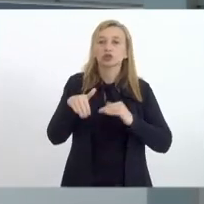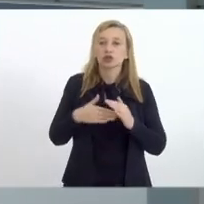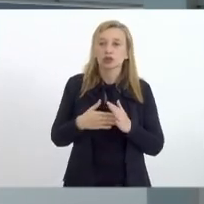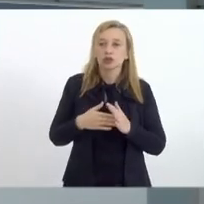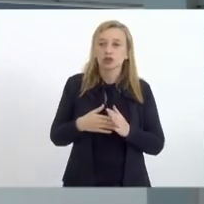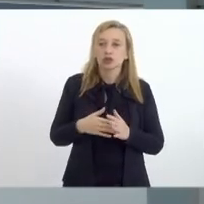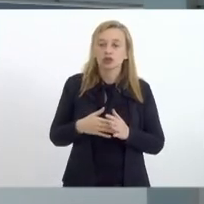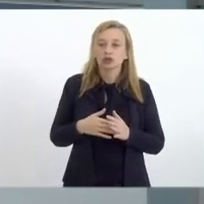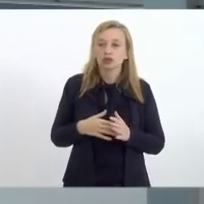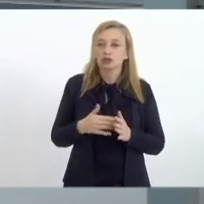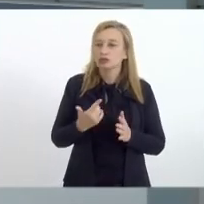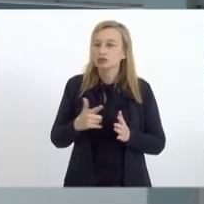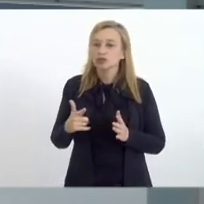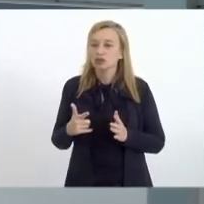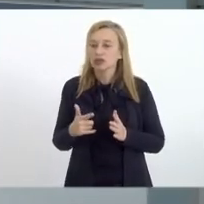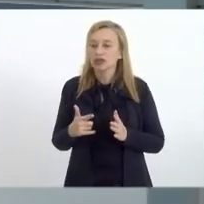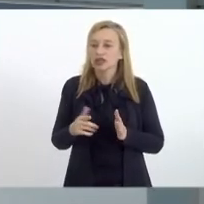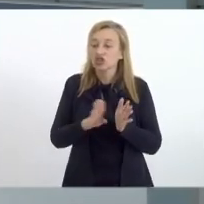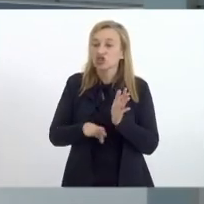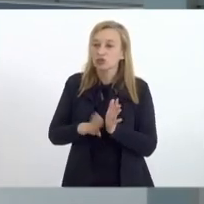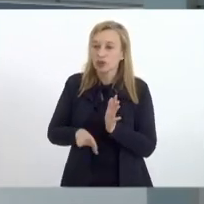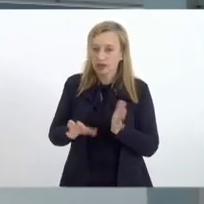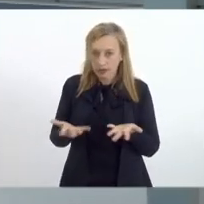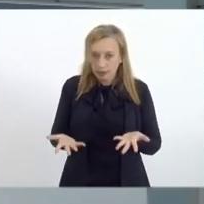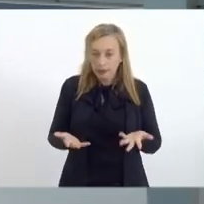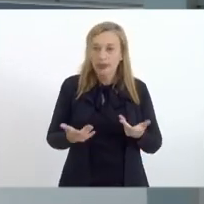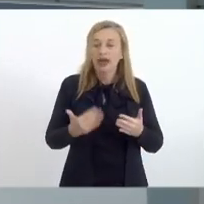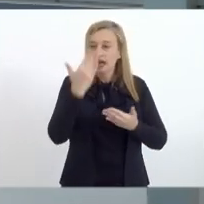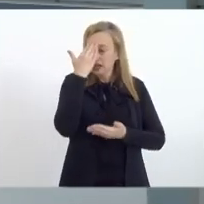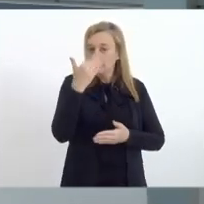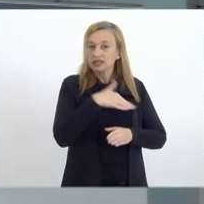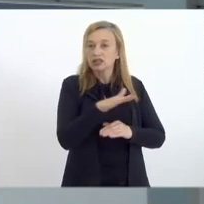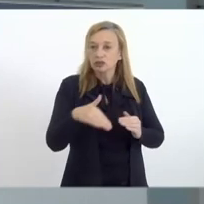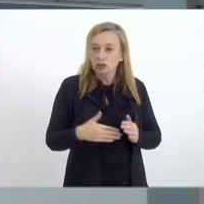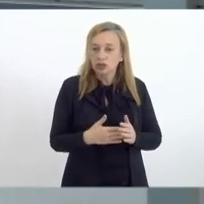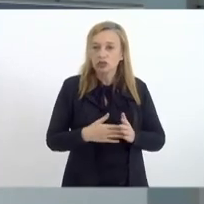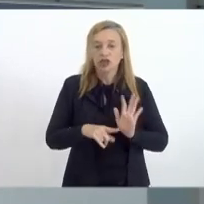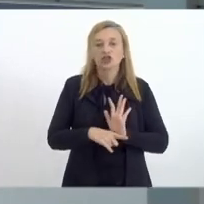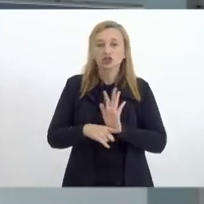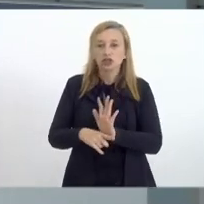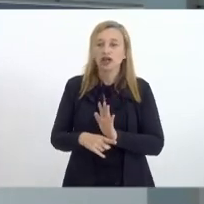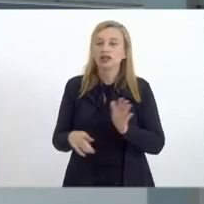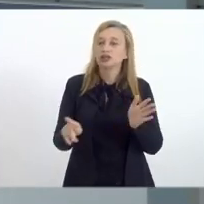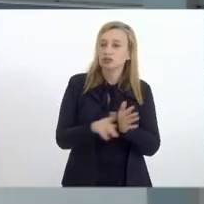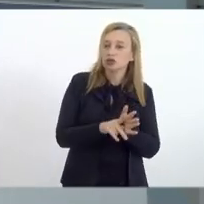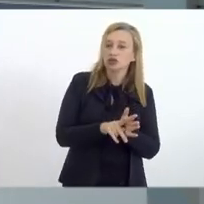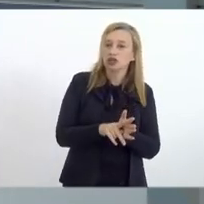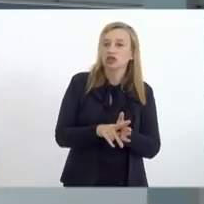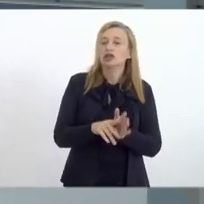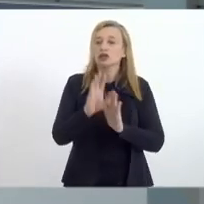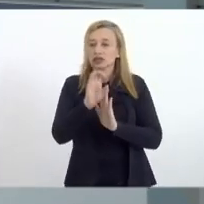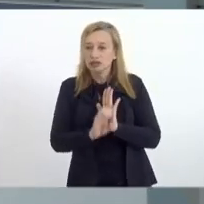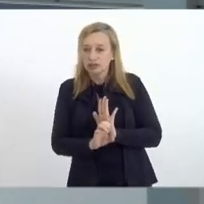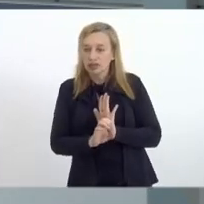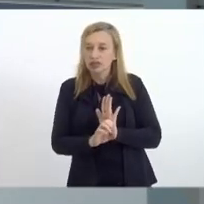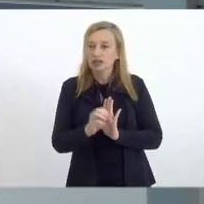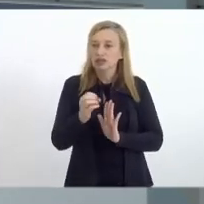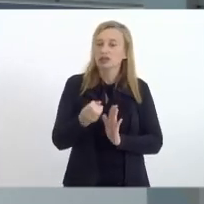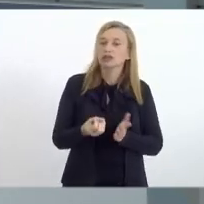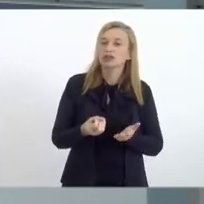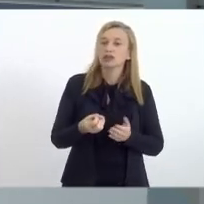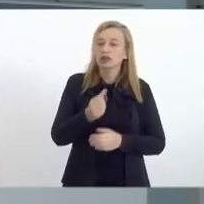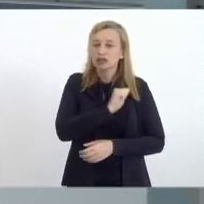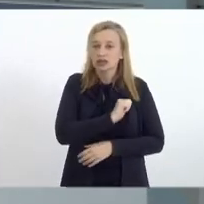gerar aumento na folha de nativos. Agradecemos a todos que contribuíram para o projeto com suas emendas aditivas ou modificativas.